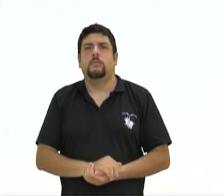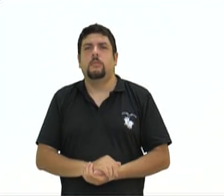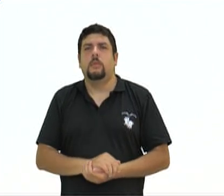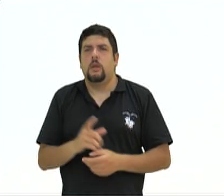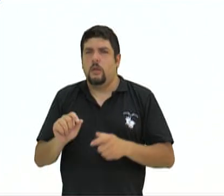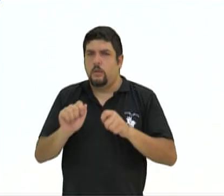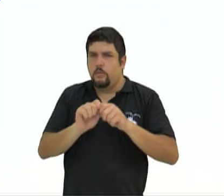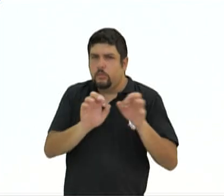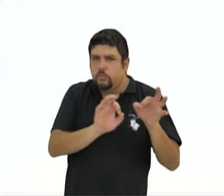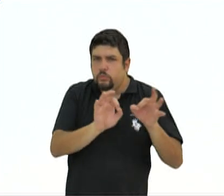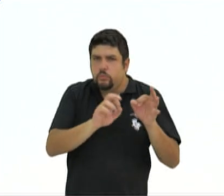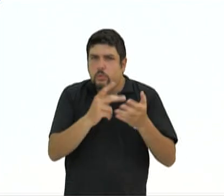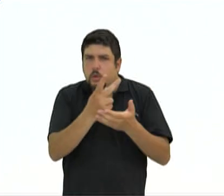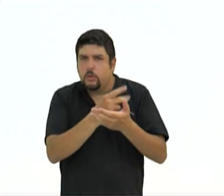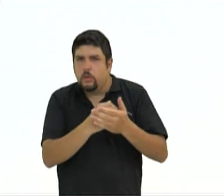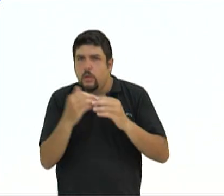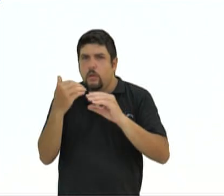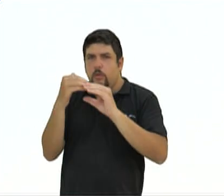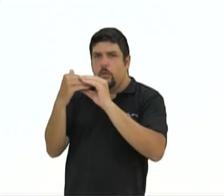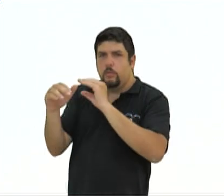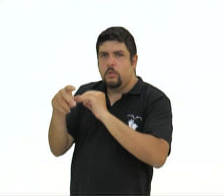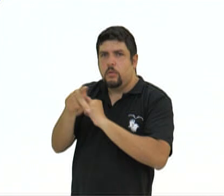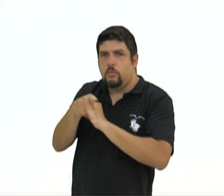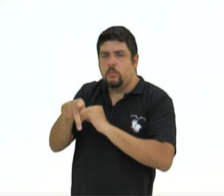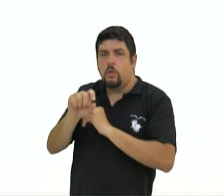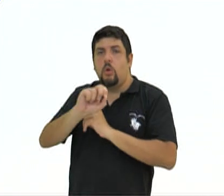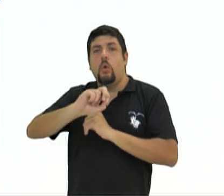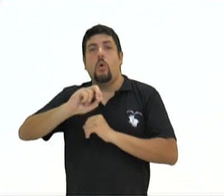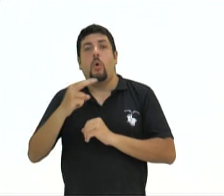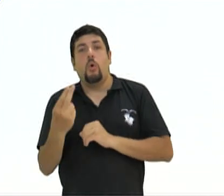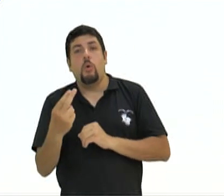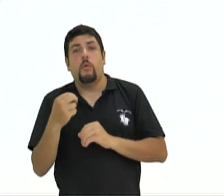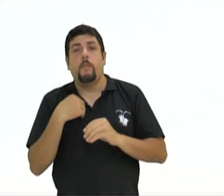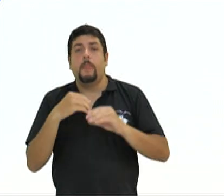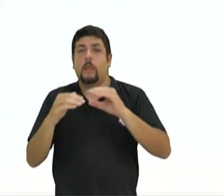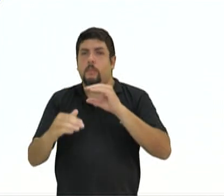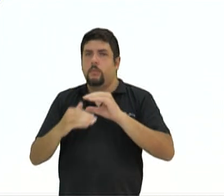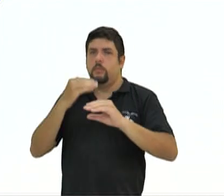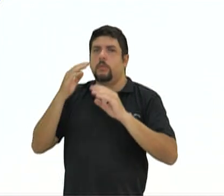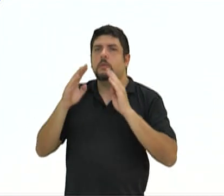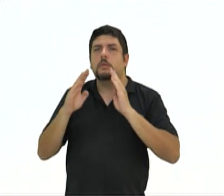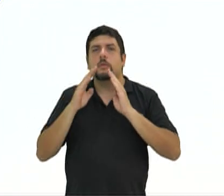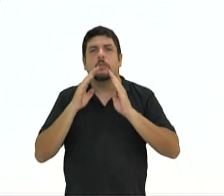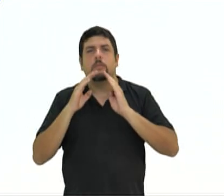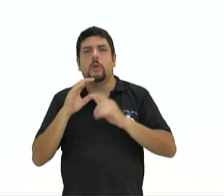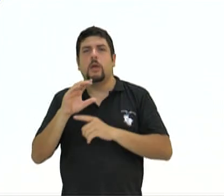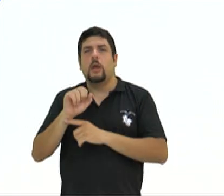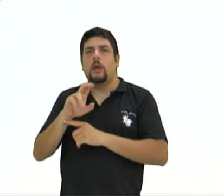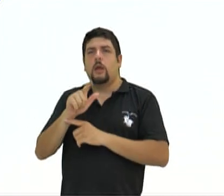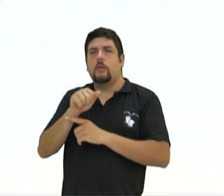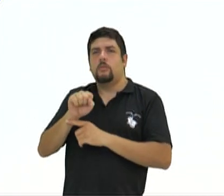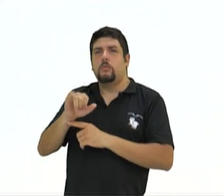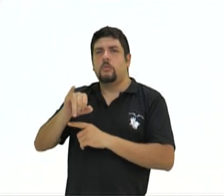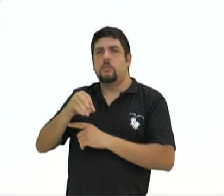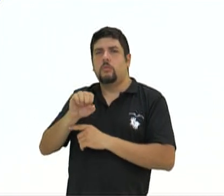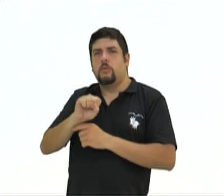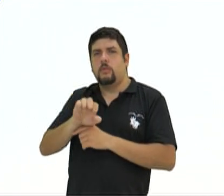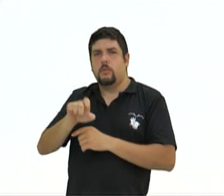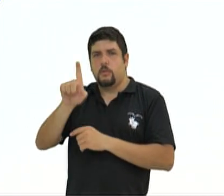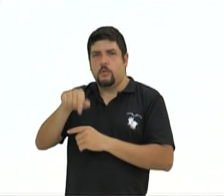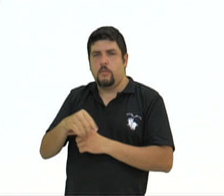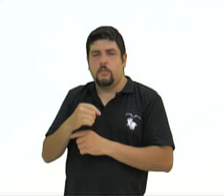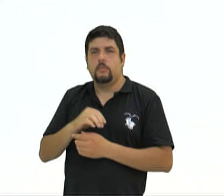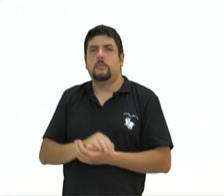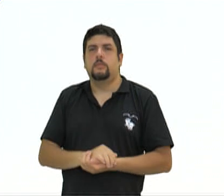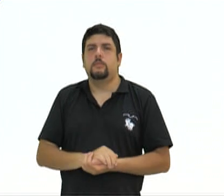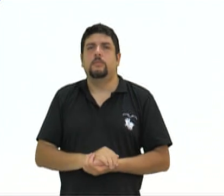nos detalhes, envia para o seu professor, ou pode me mandar lá no Carlos José no Facebook, lá para ver que o pessoal gosta de mandar lá e eu assisto, vejo bem